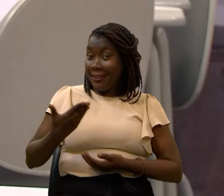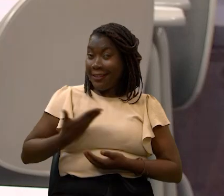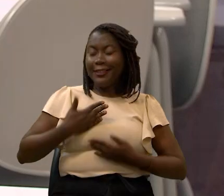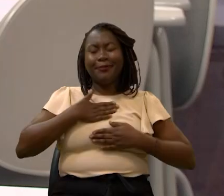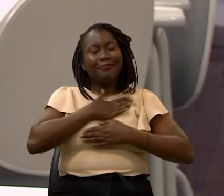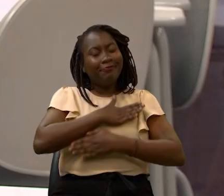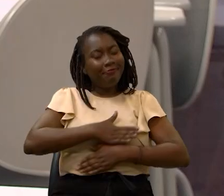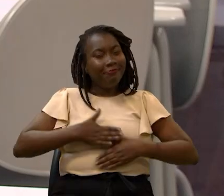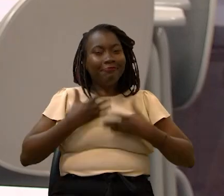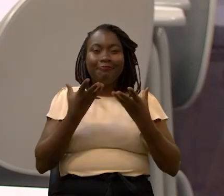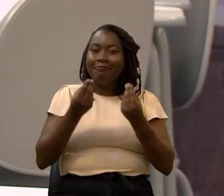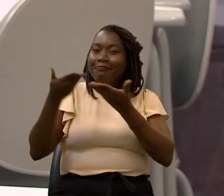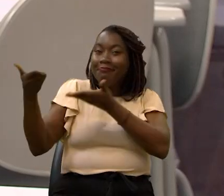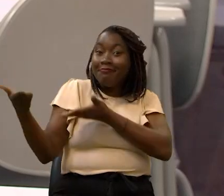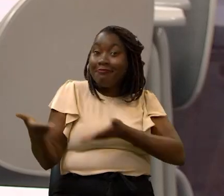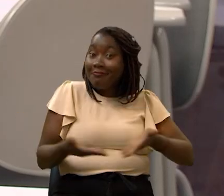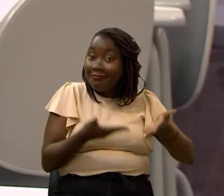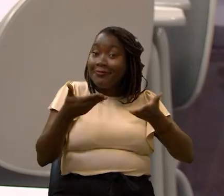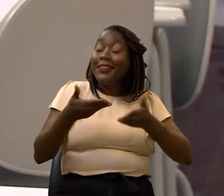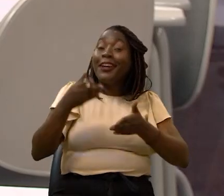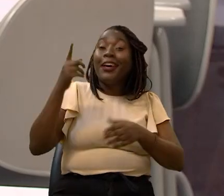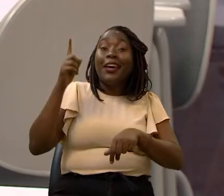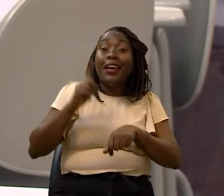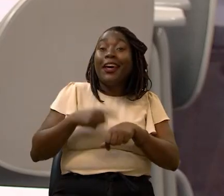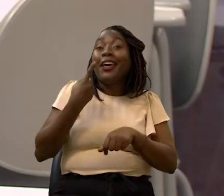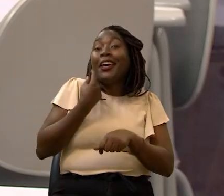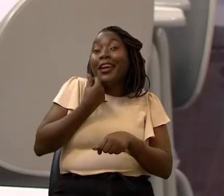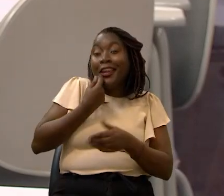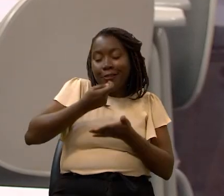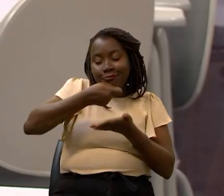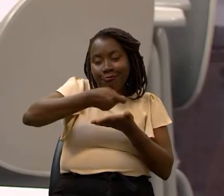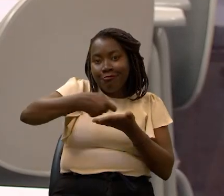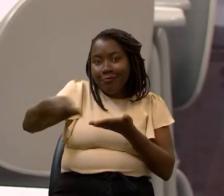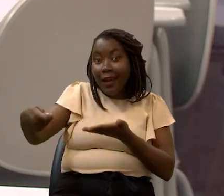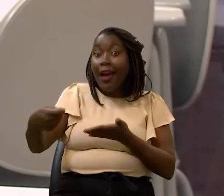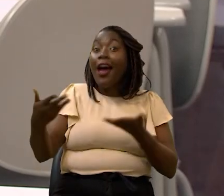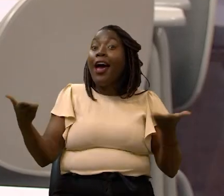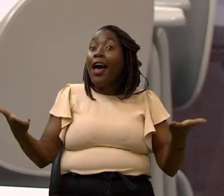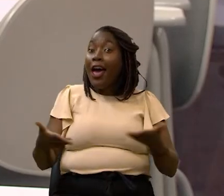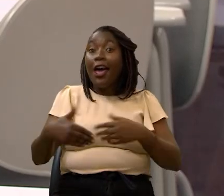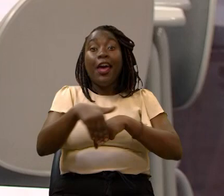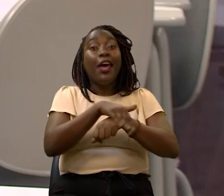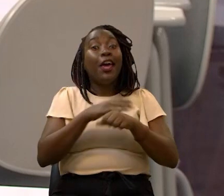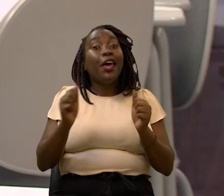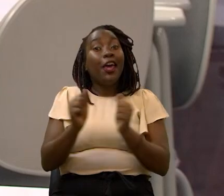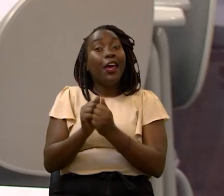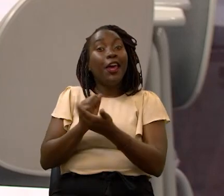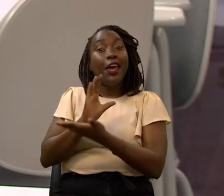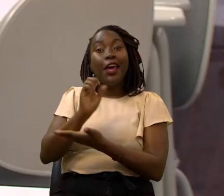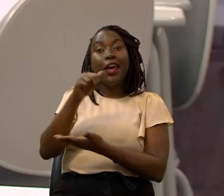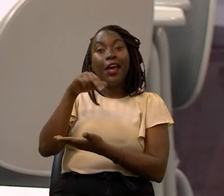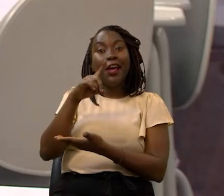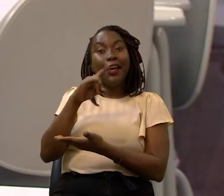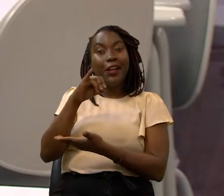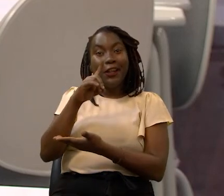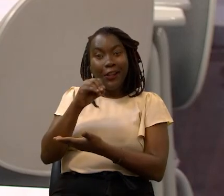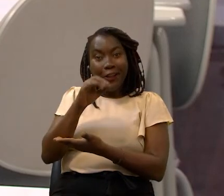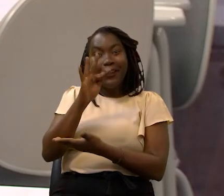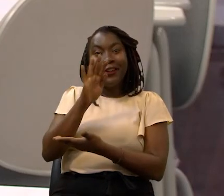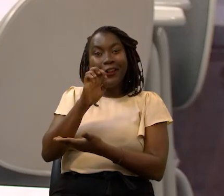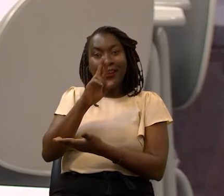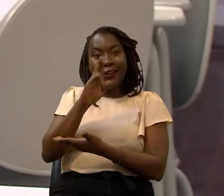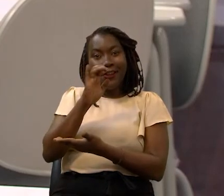Amigos, sejam muito bem-vindos a mais um Na Ponta do Lápis e dessa vez nós vamos conversar com Cândido Ferreira